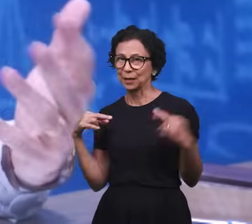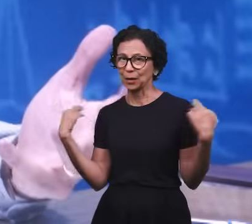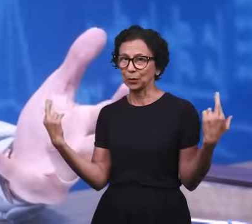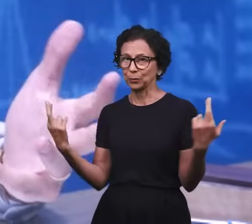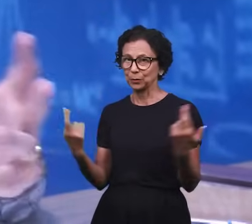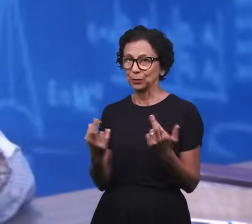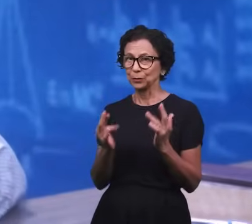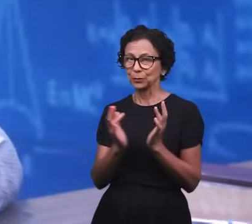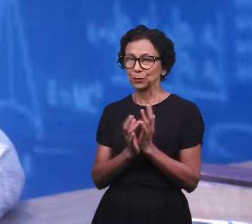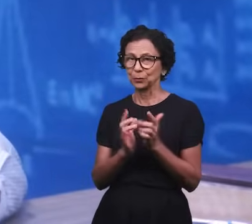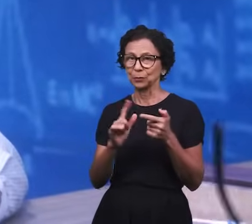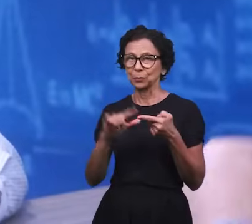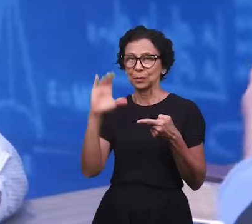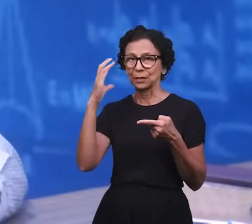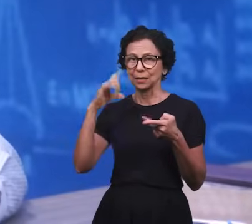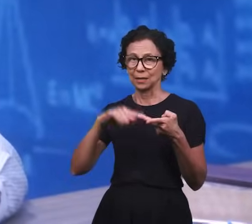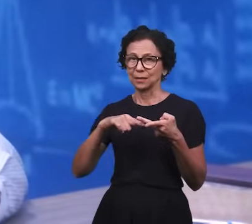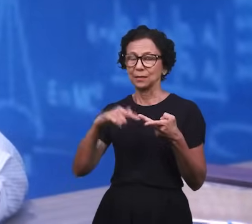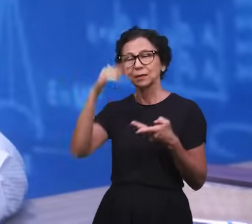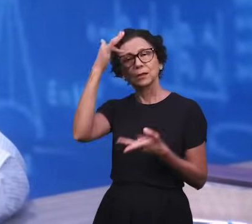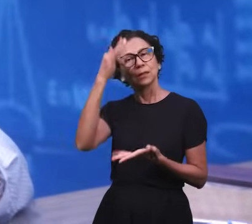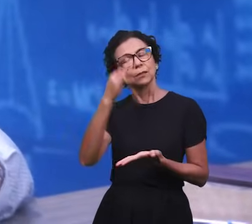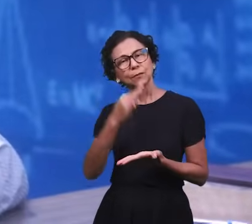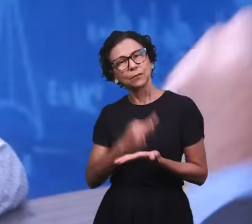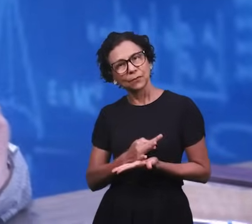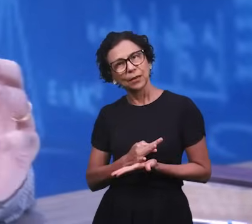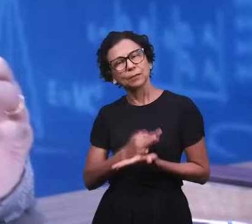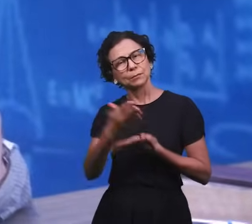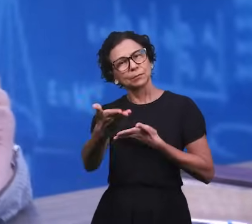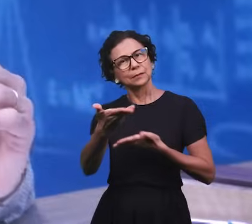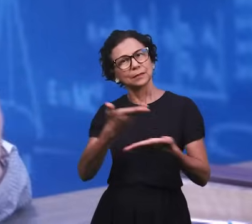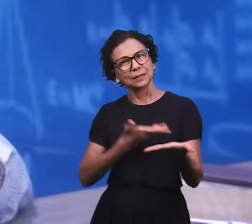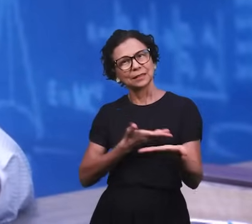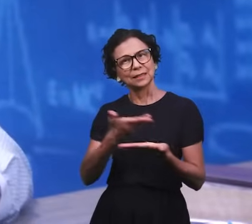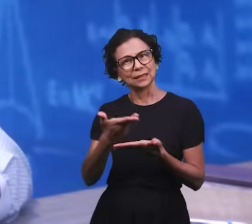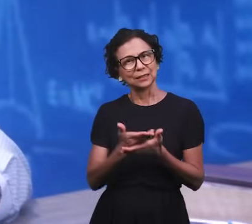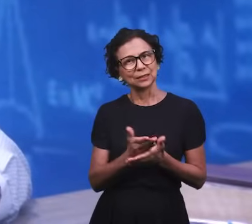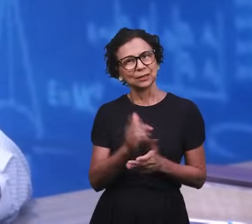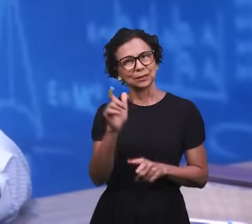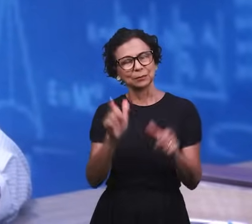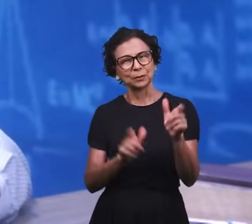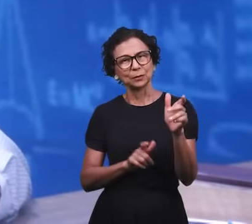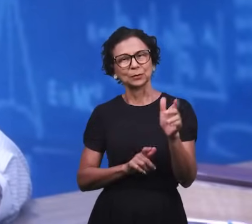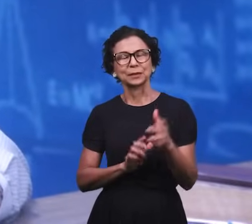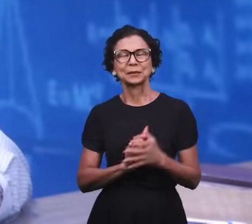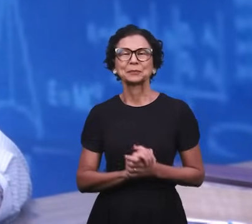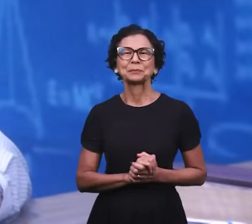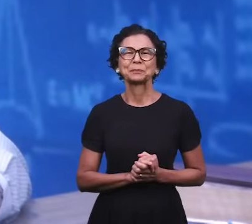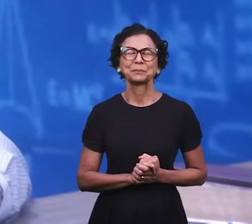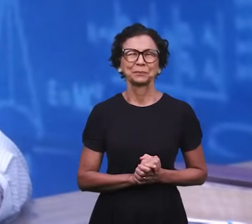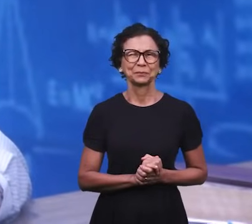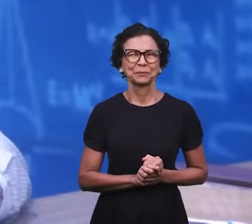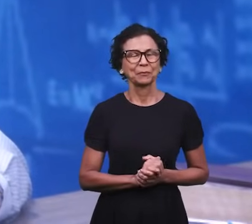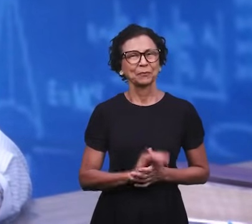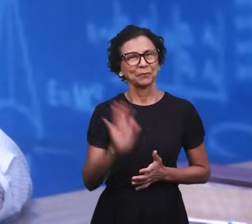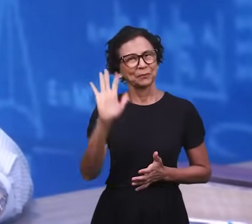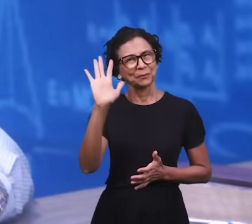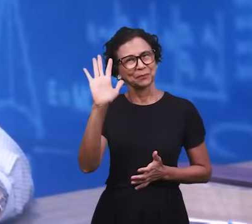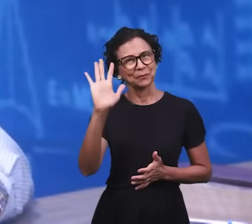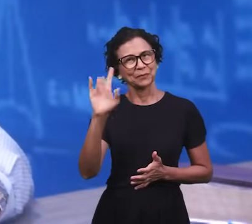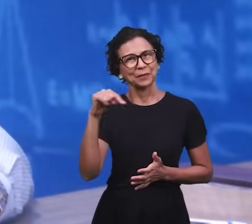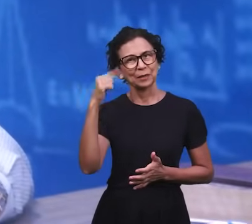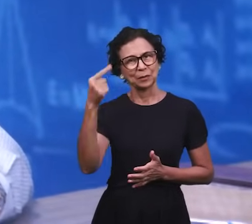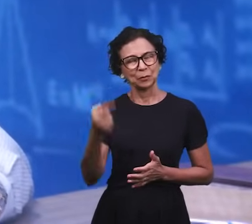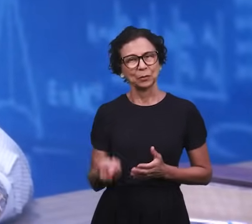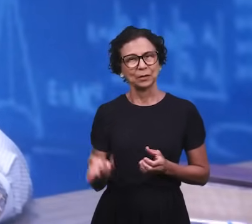alguns membros do grupo Ciência e Fé para que a gente possa, então, interagir com relação a essas perguntas. Vamos lá?